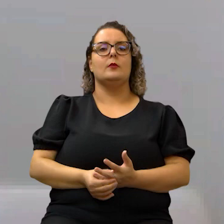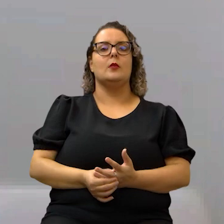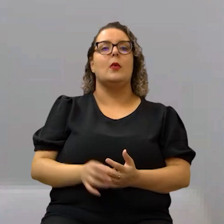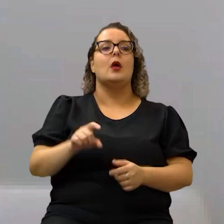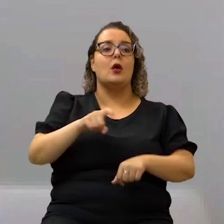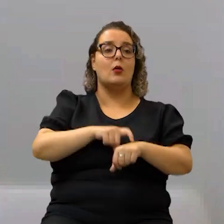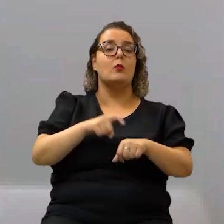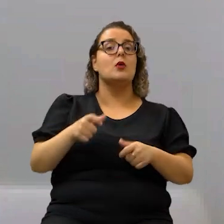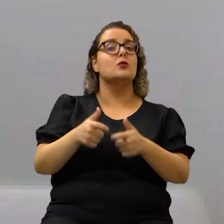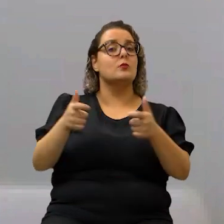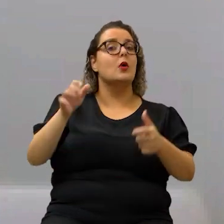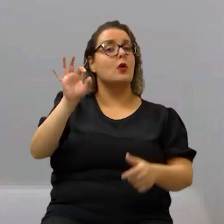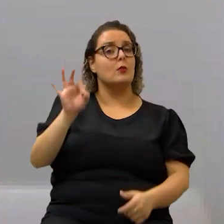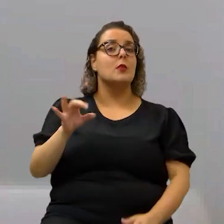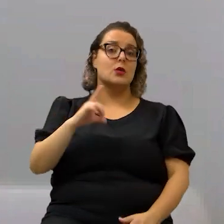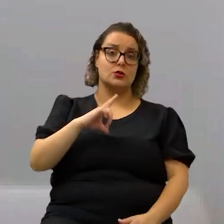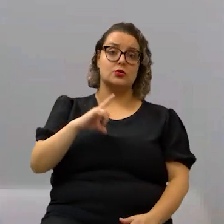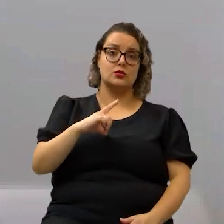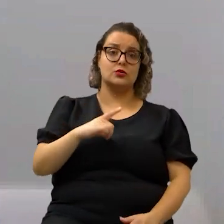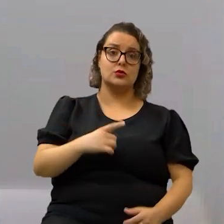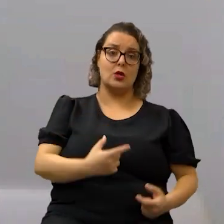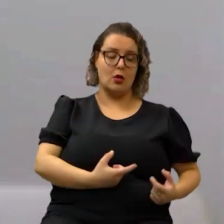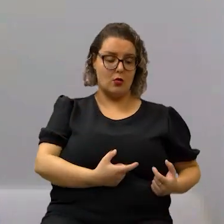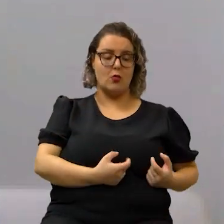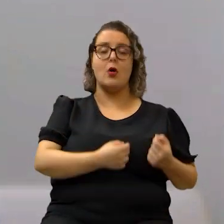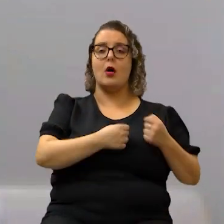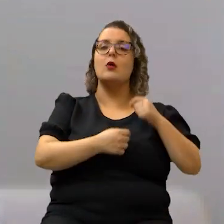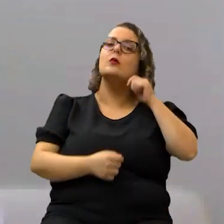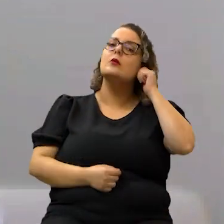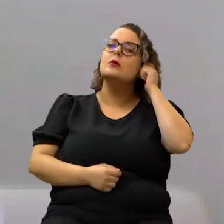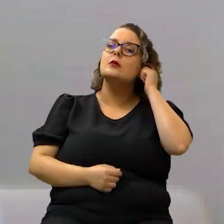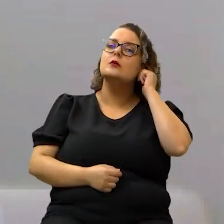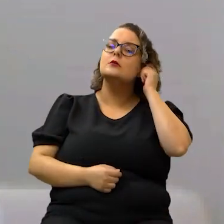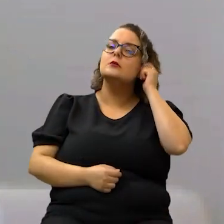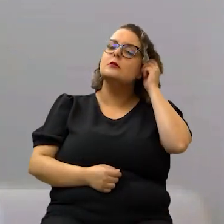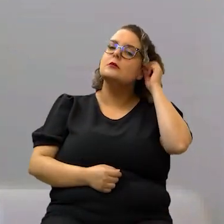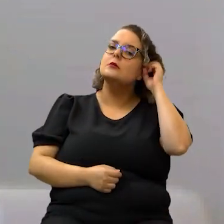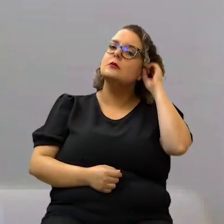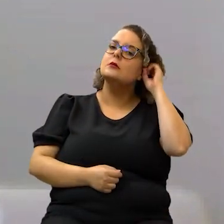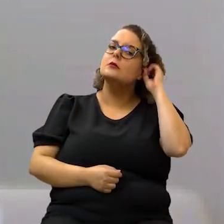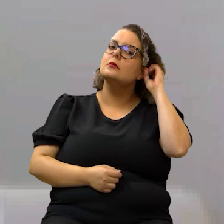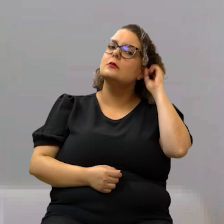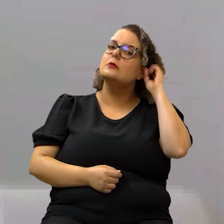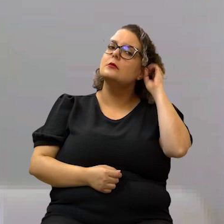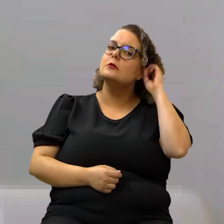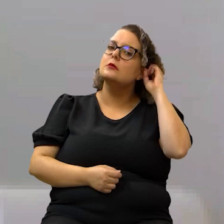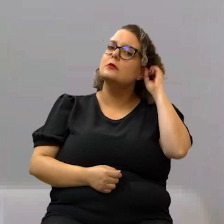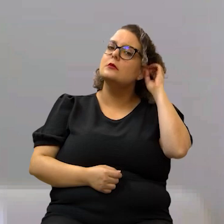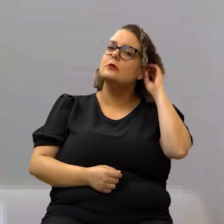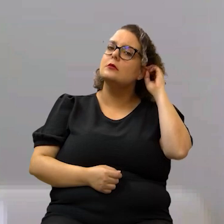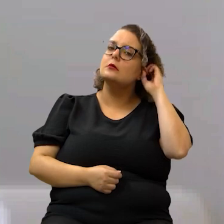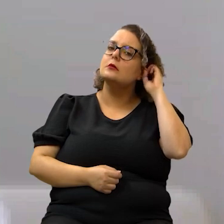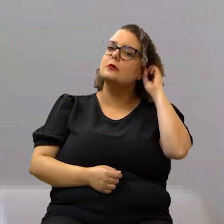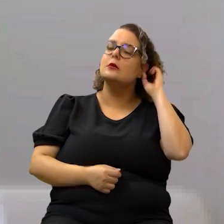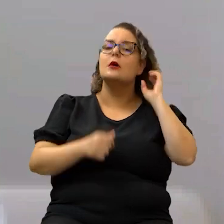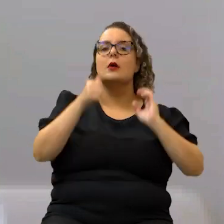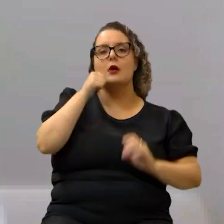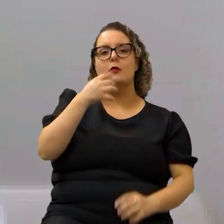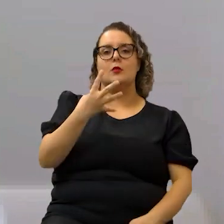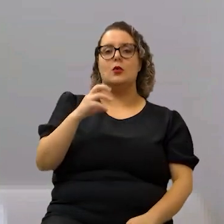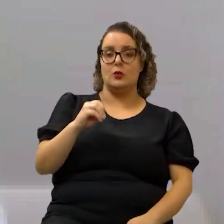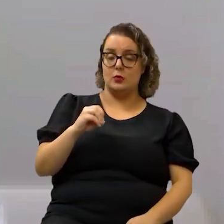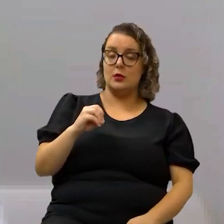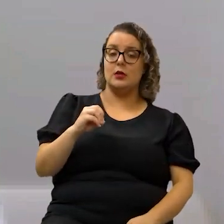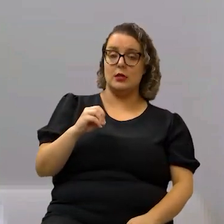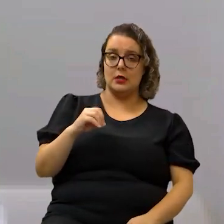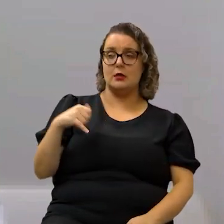é o momento de maior chance de se ter um câncer da mama. Mas as mulheres a partir dos 40 anos e